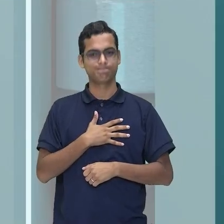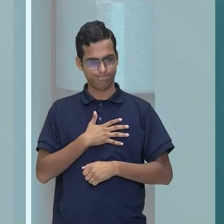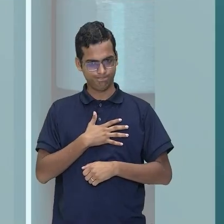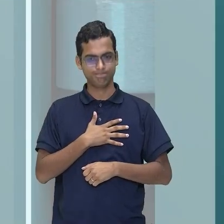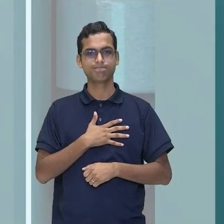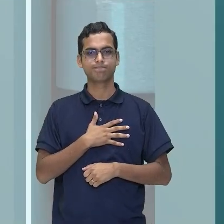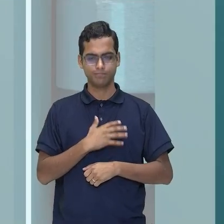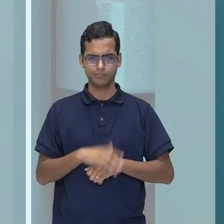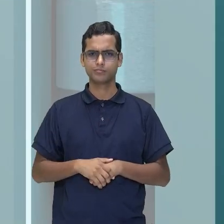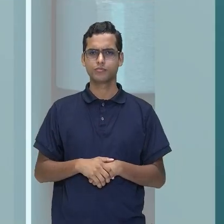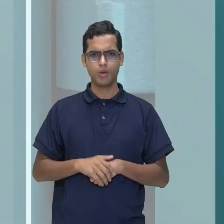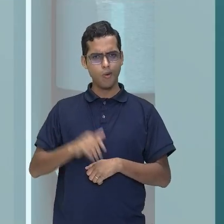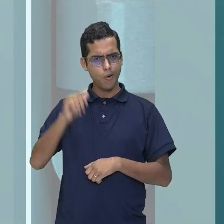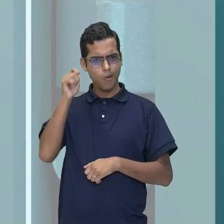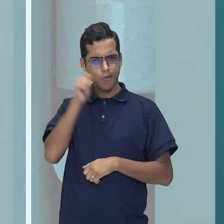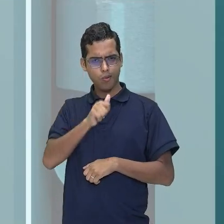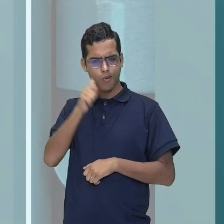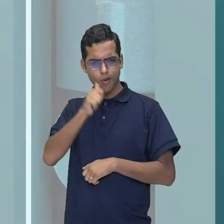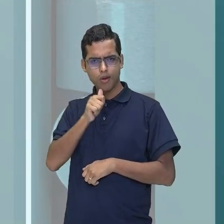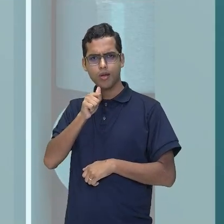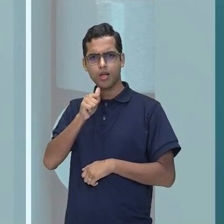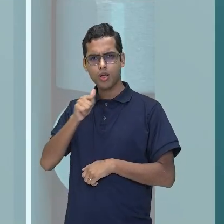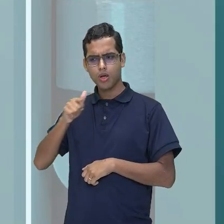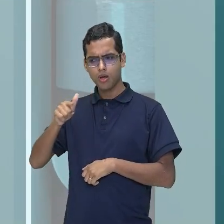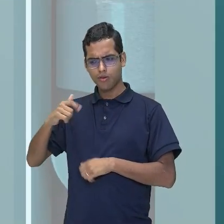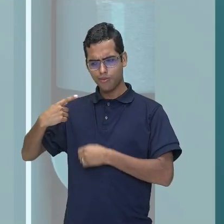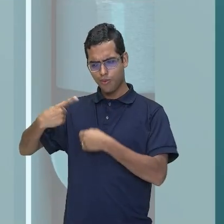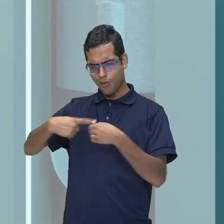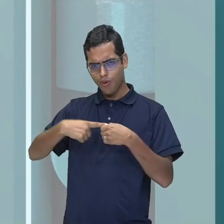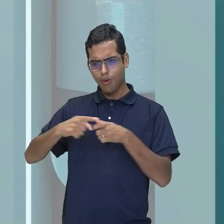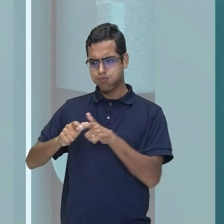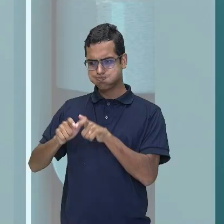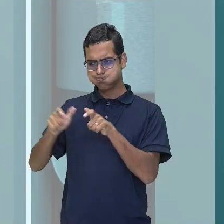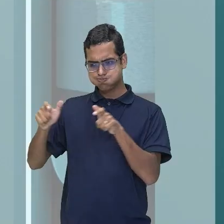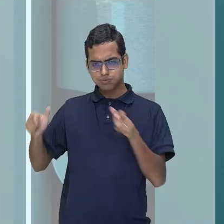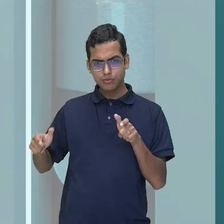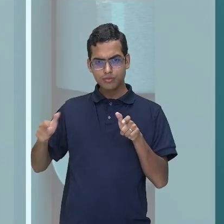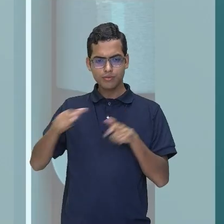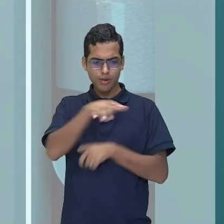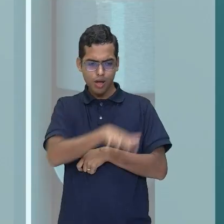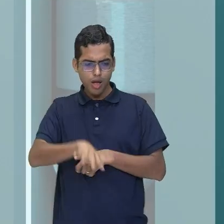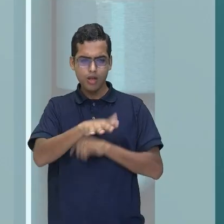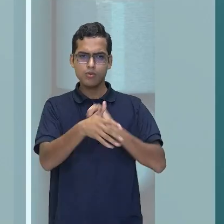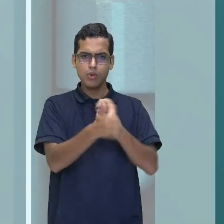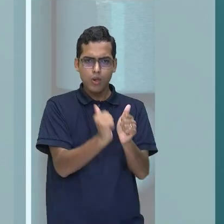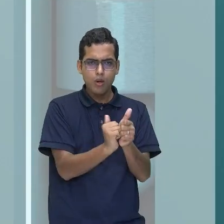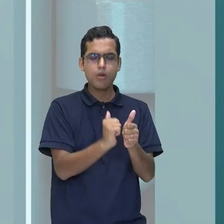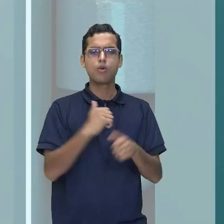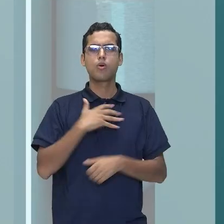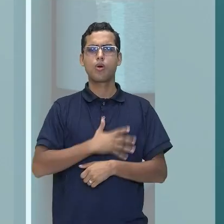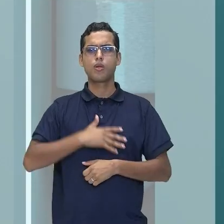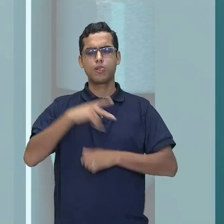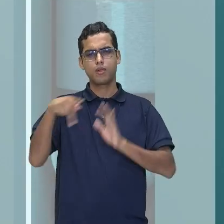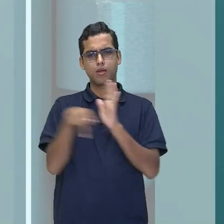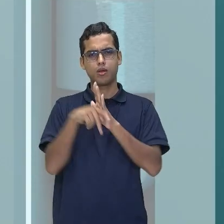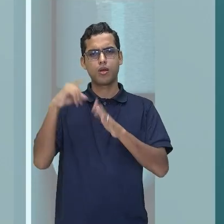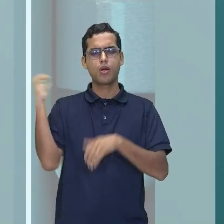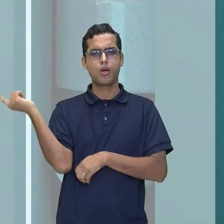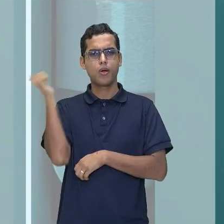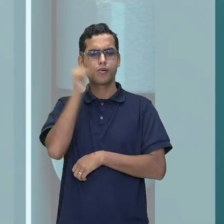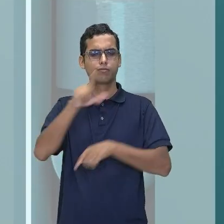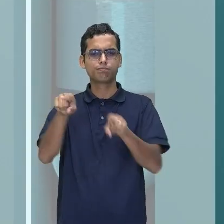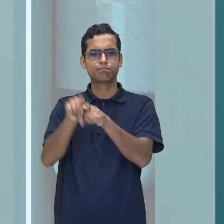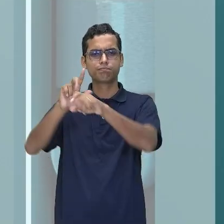né, das mulheres no esporte ela é marcante. Então isso mostra também um lado de emancipação desse grupo